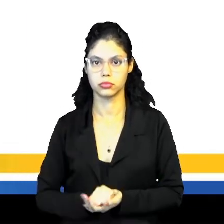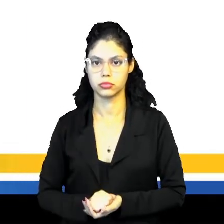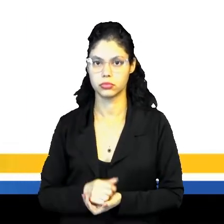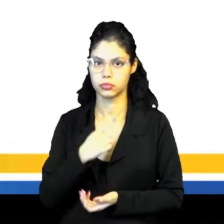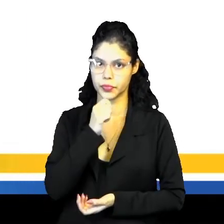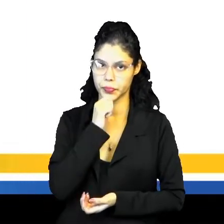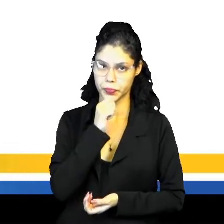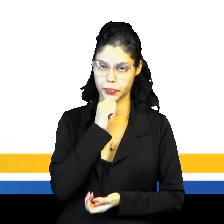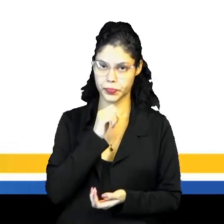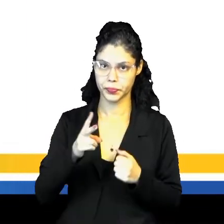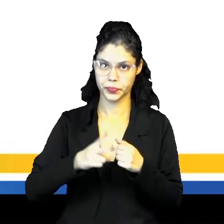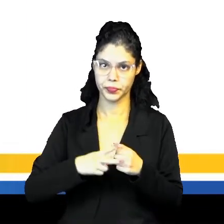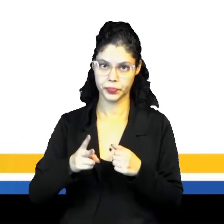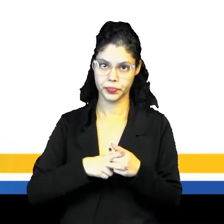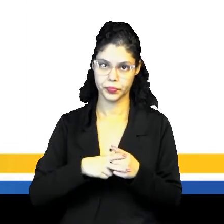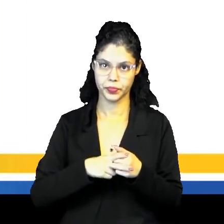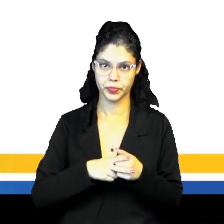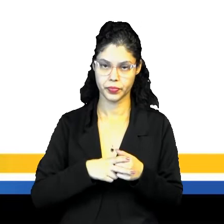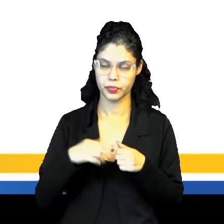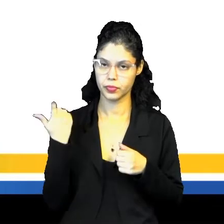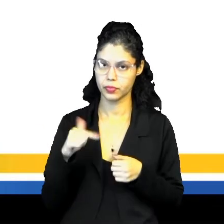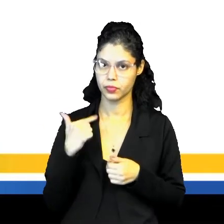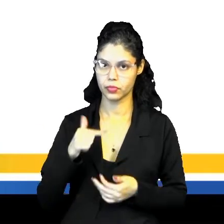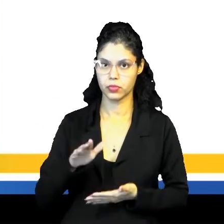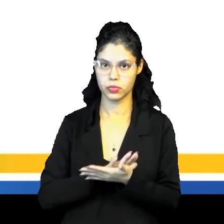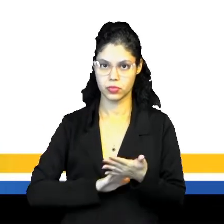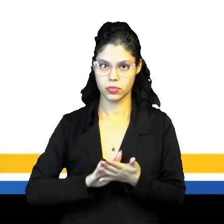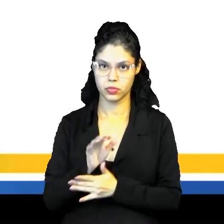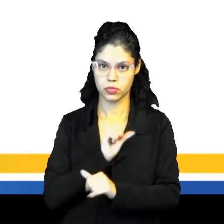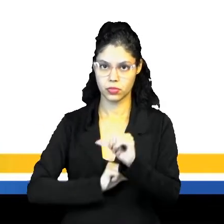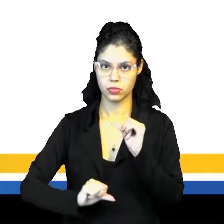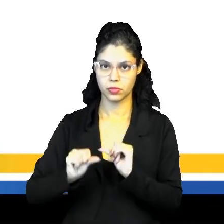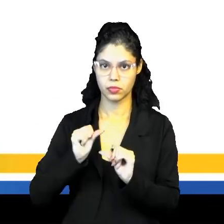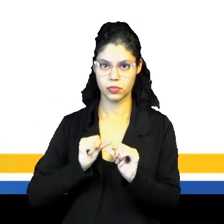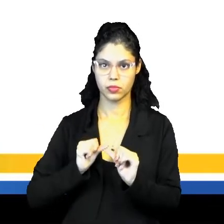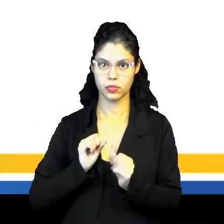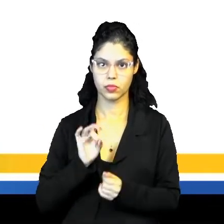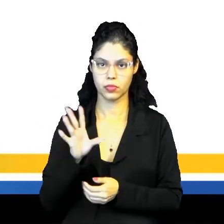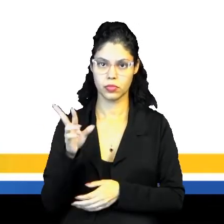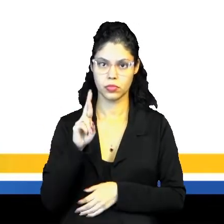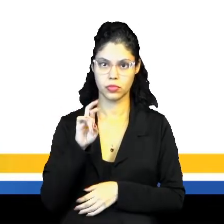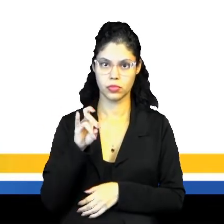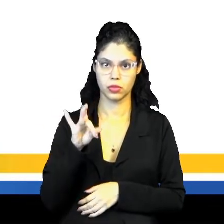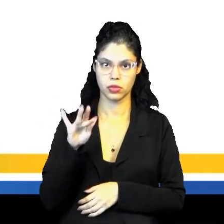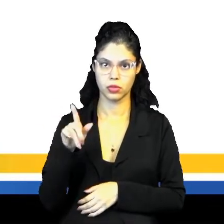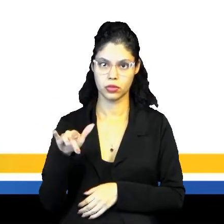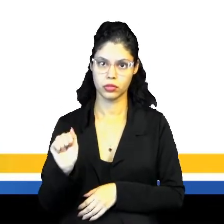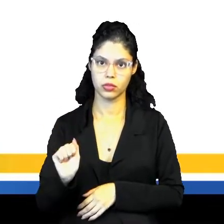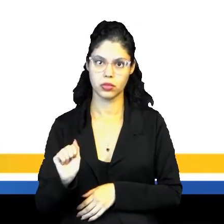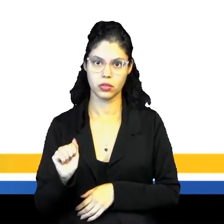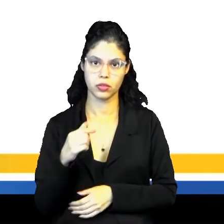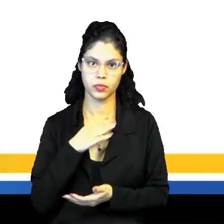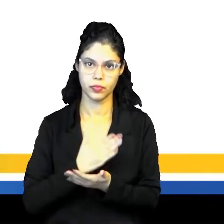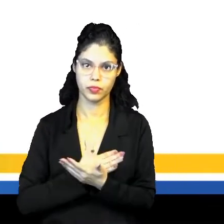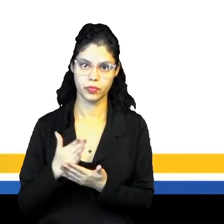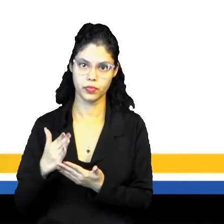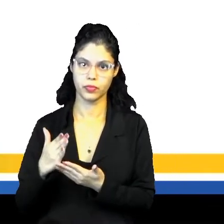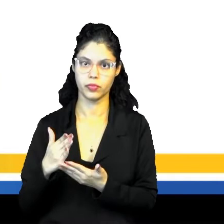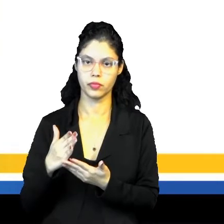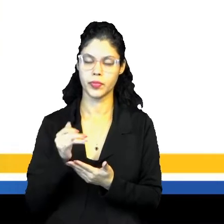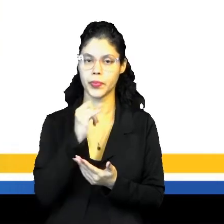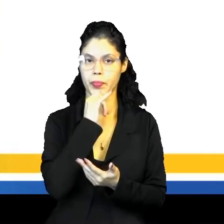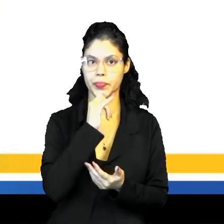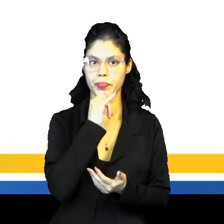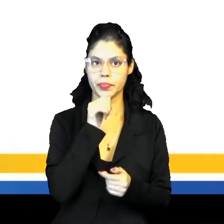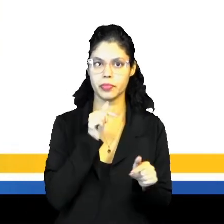regulares a gente chama aqueles verbos que eles não alteram o seu radical, ou seja, sua raiz, né? Sua forma inicial. Nós temos, por exemplo, ali